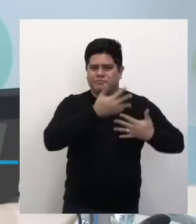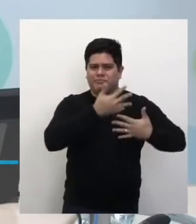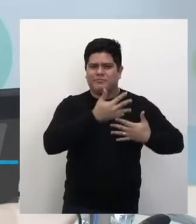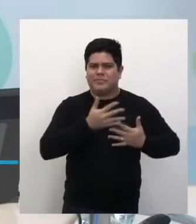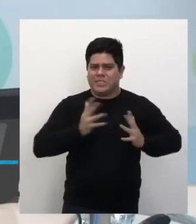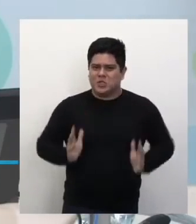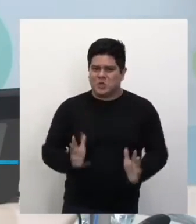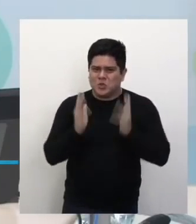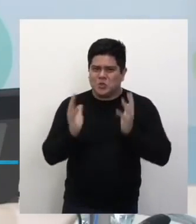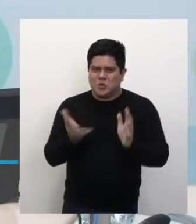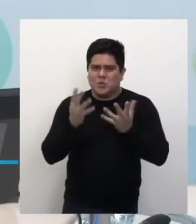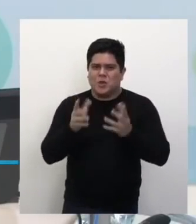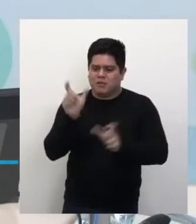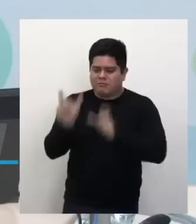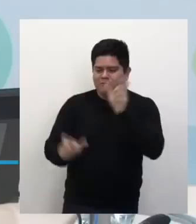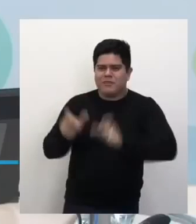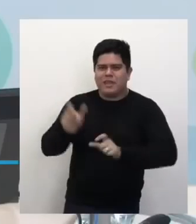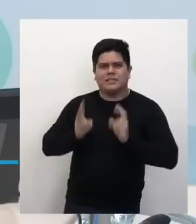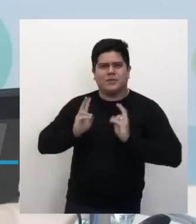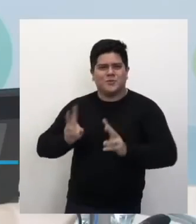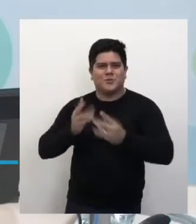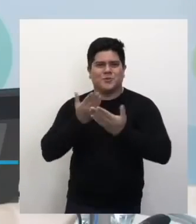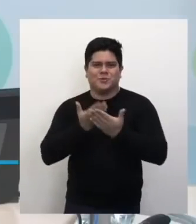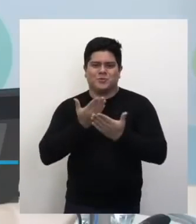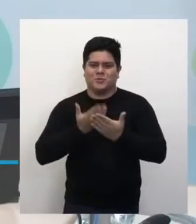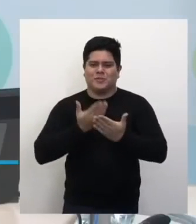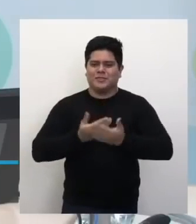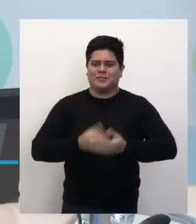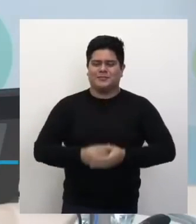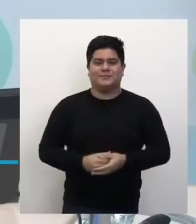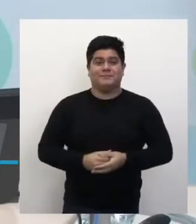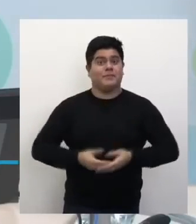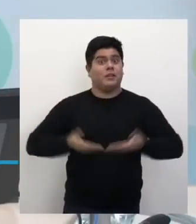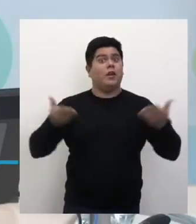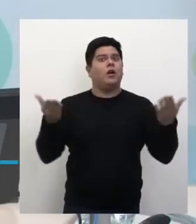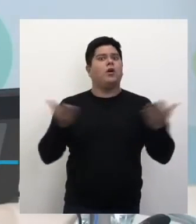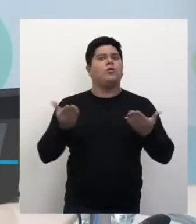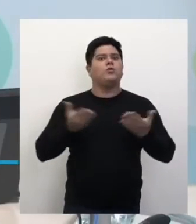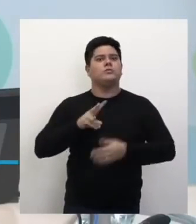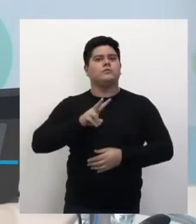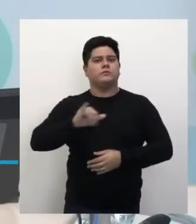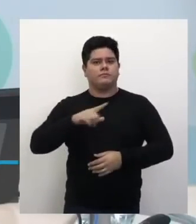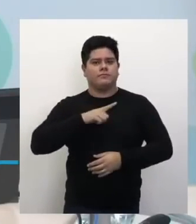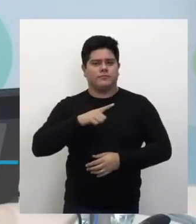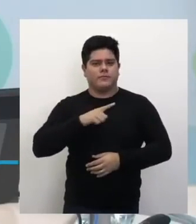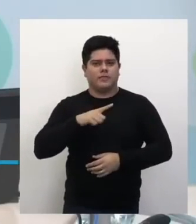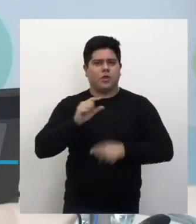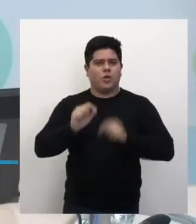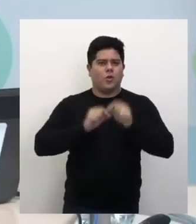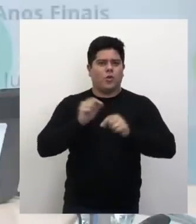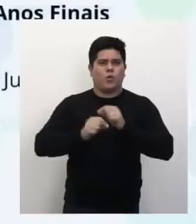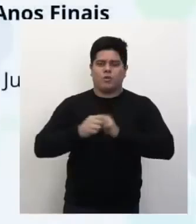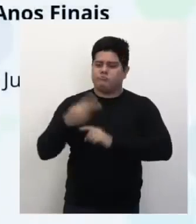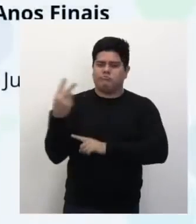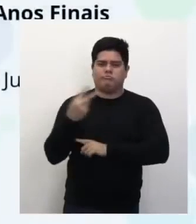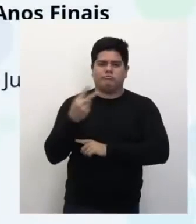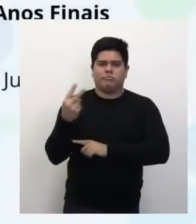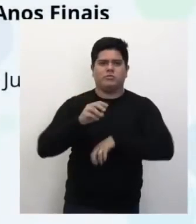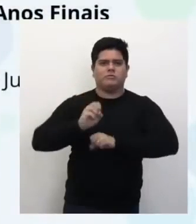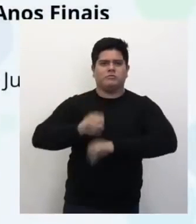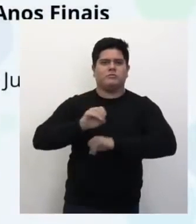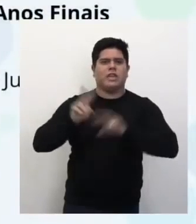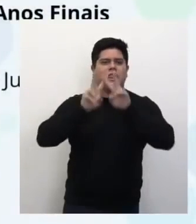estimulando essa garotada a continuar estudando. Hoje nós teremos aí a segunda parte da aula